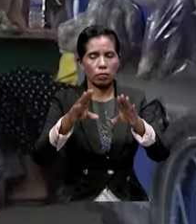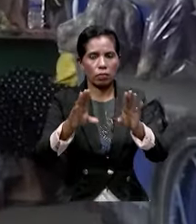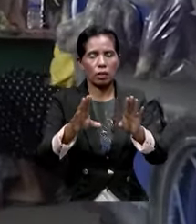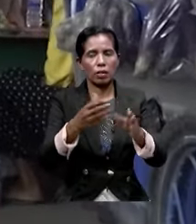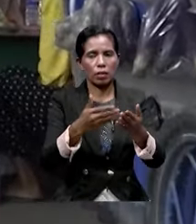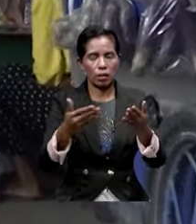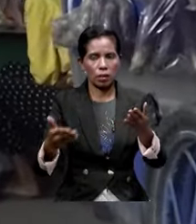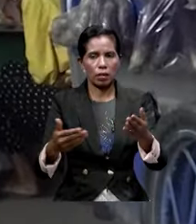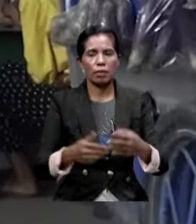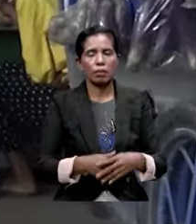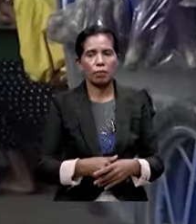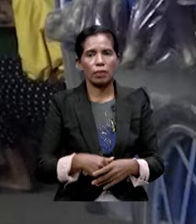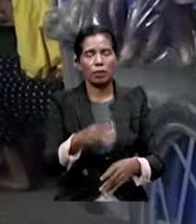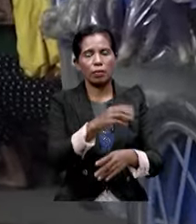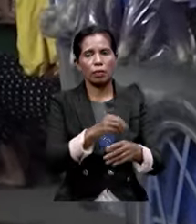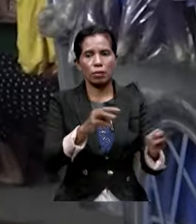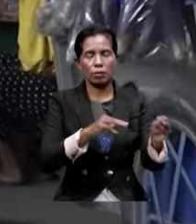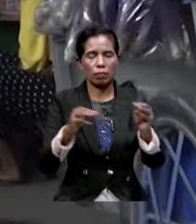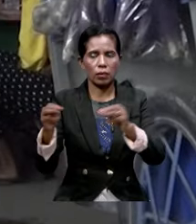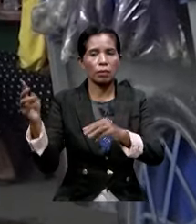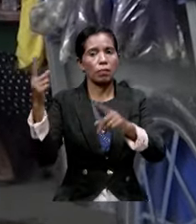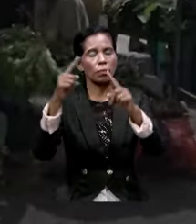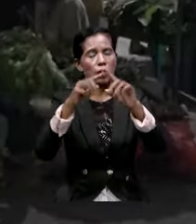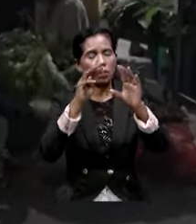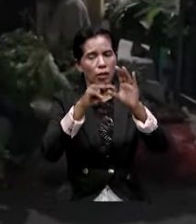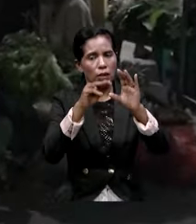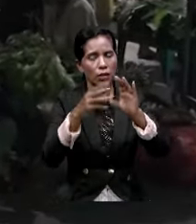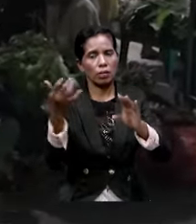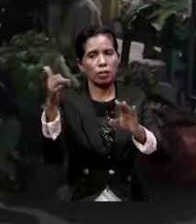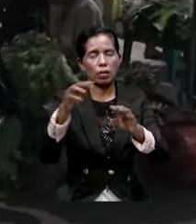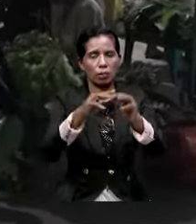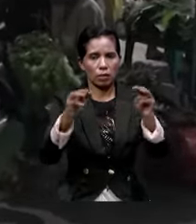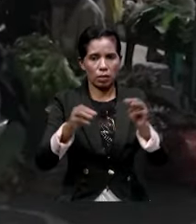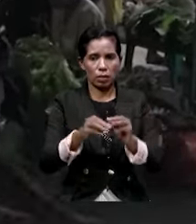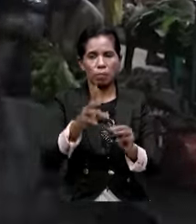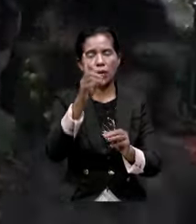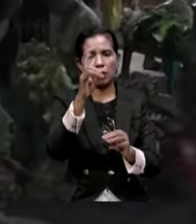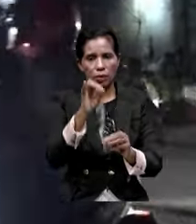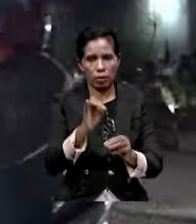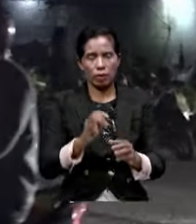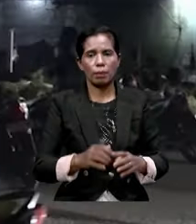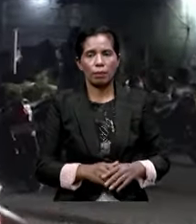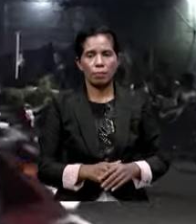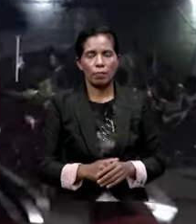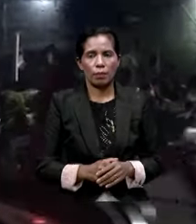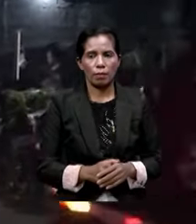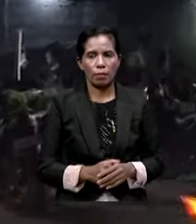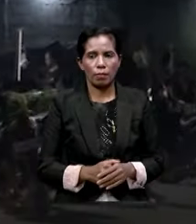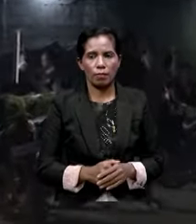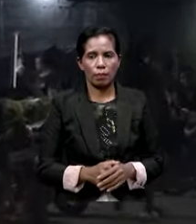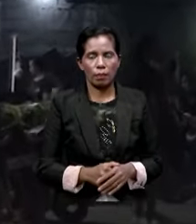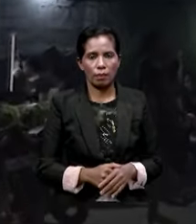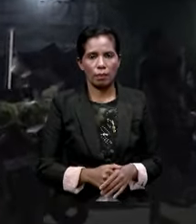ba atividade comércio onde muda ba ia mercado sira ia município de Ili. Rohimadia Agustin da Costa, Ziemen.